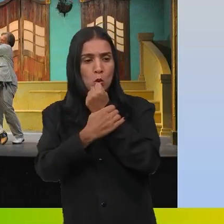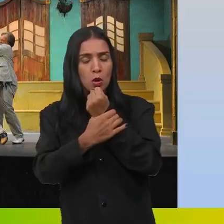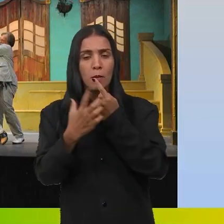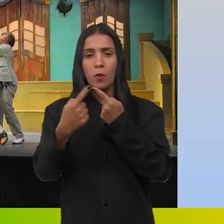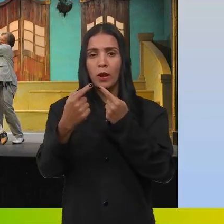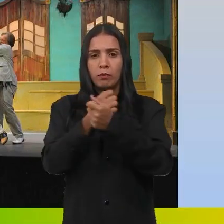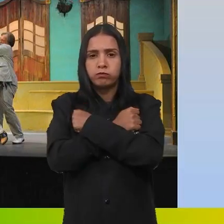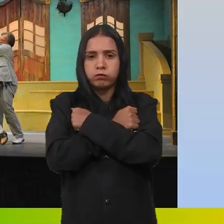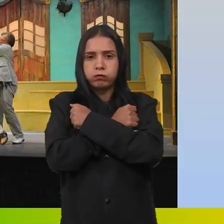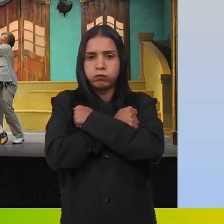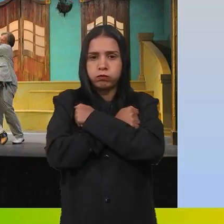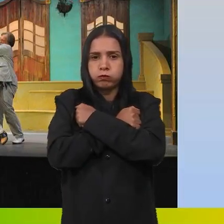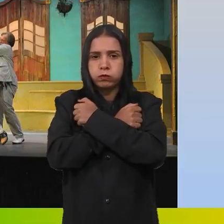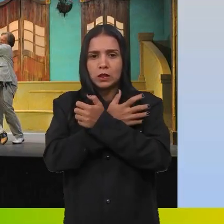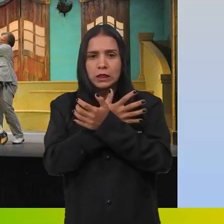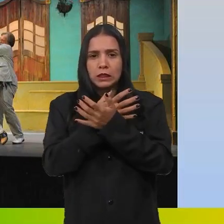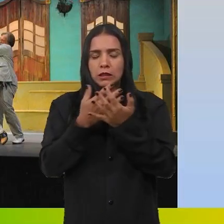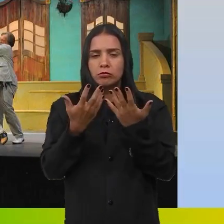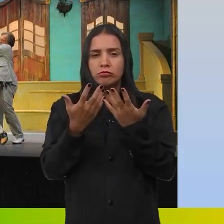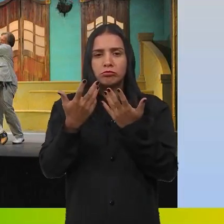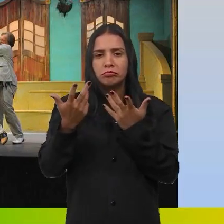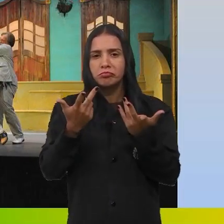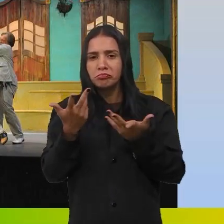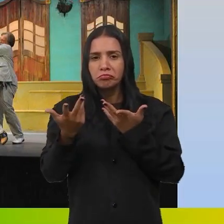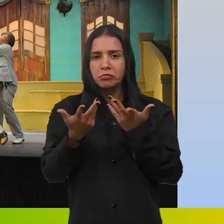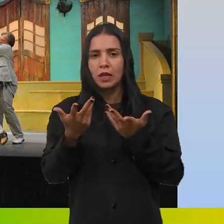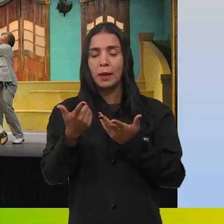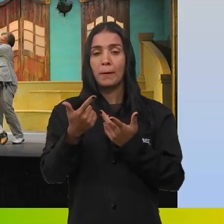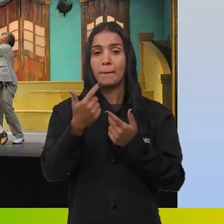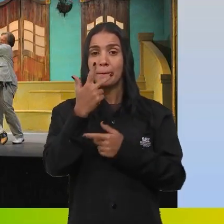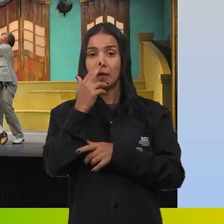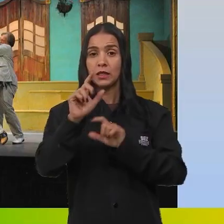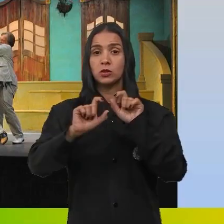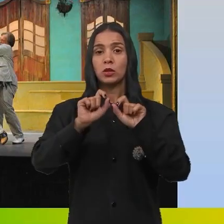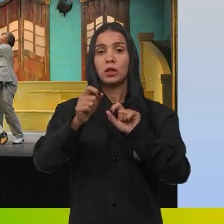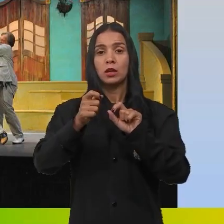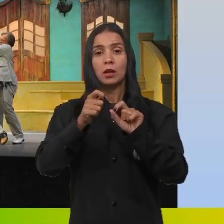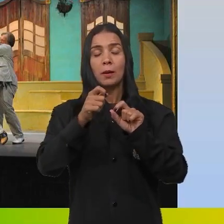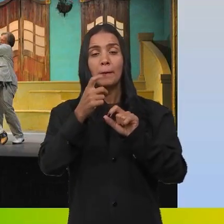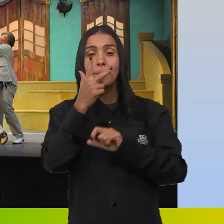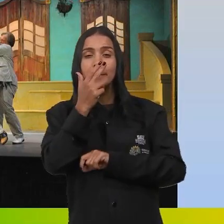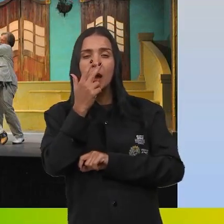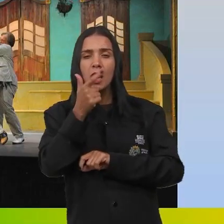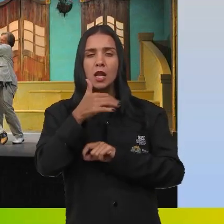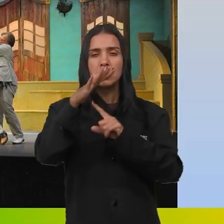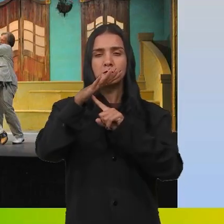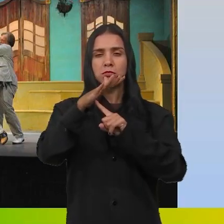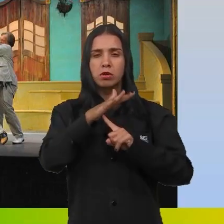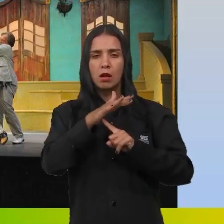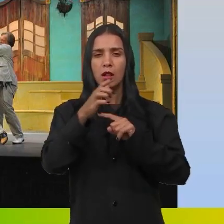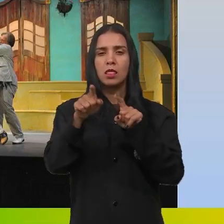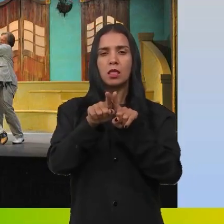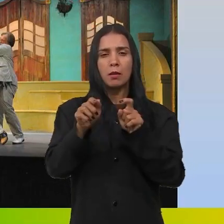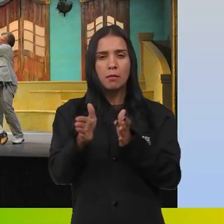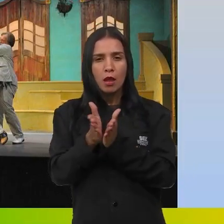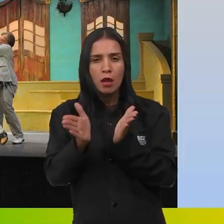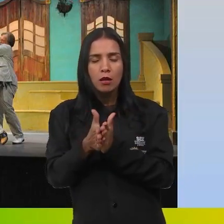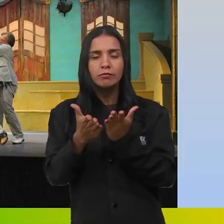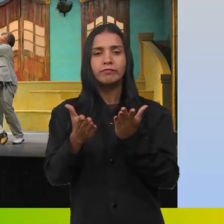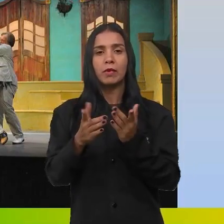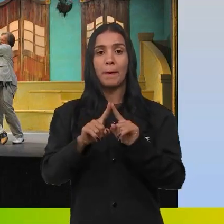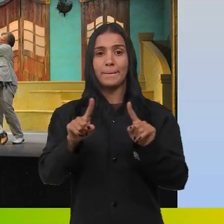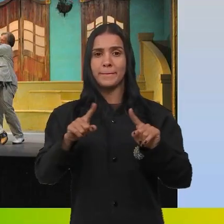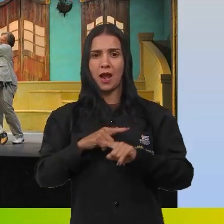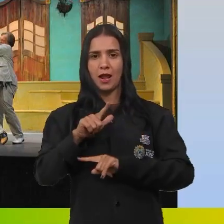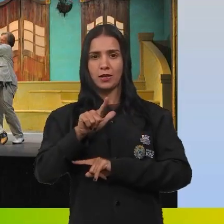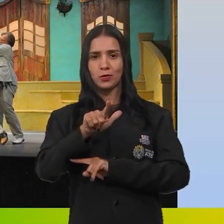os braços parecem estar presos. E aí sugere submissão, então vulnerabilidade. Já o ator